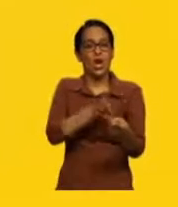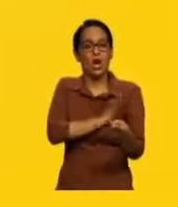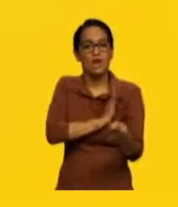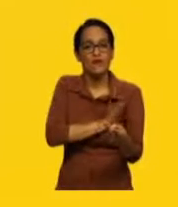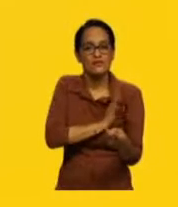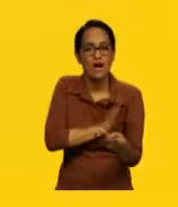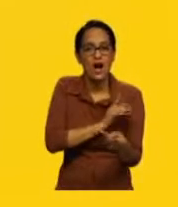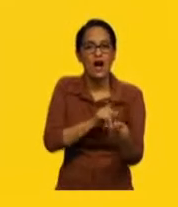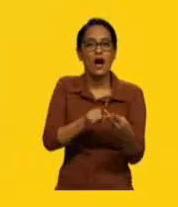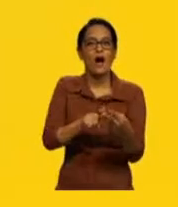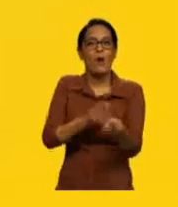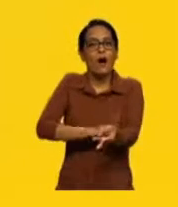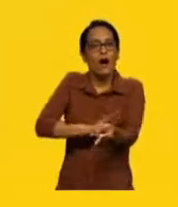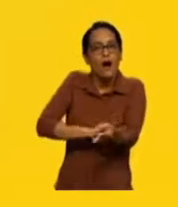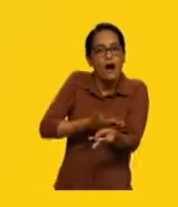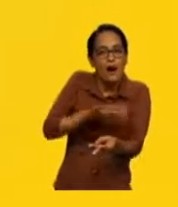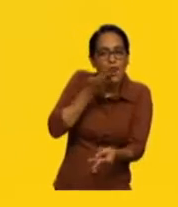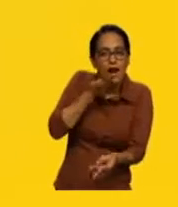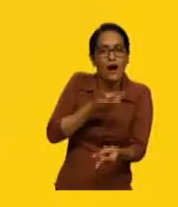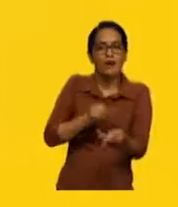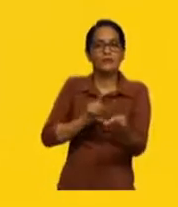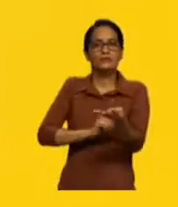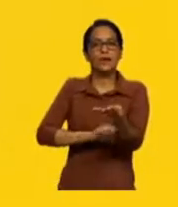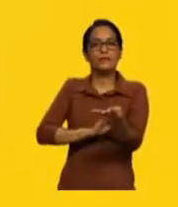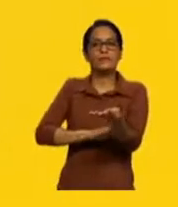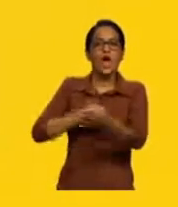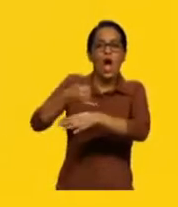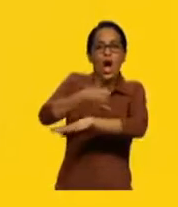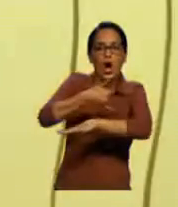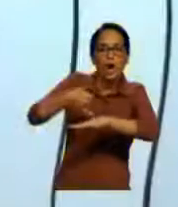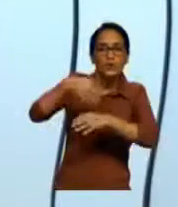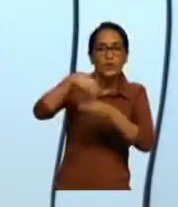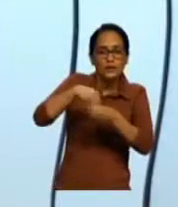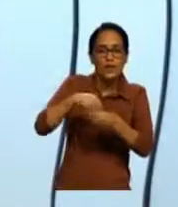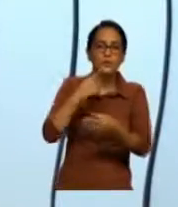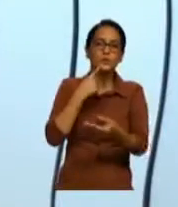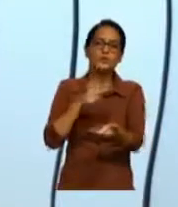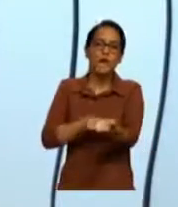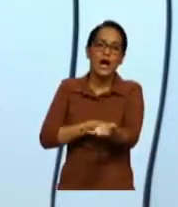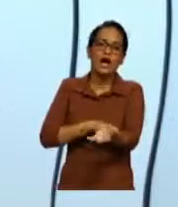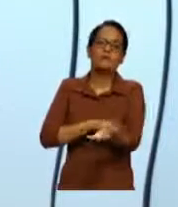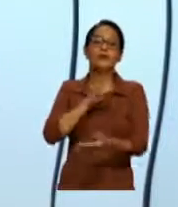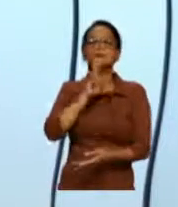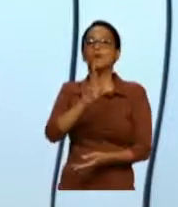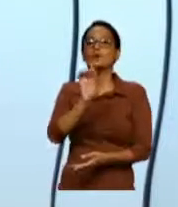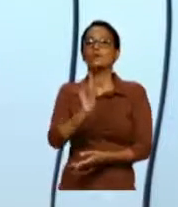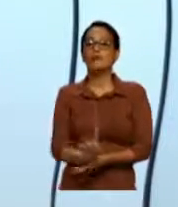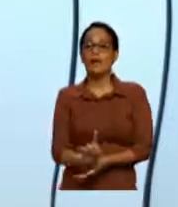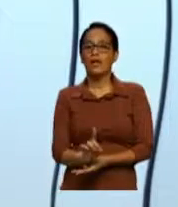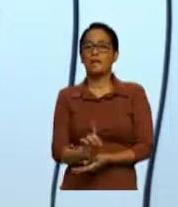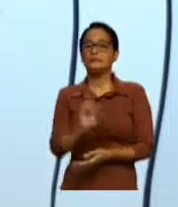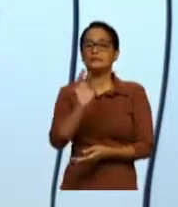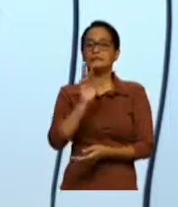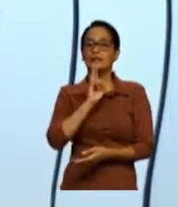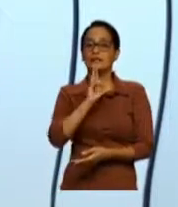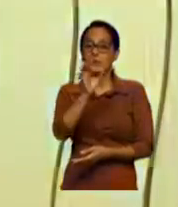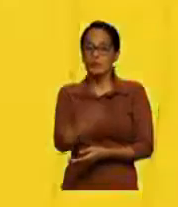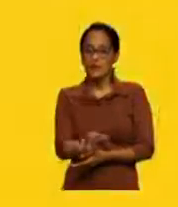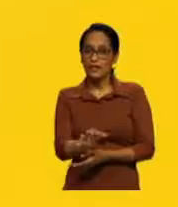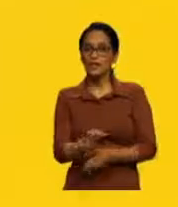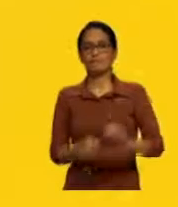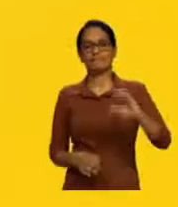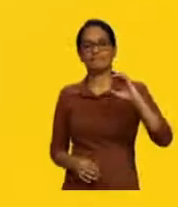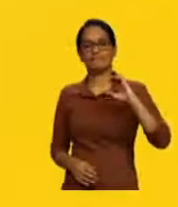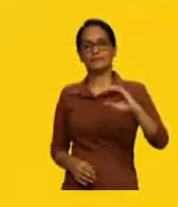cardiovasculares, como hipertensão, alta taxa de colesterol no sangue. Então, a nossa resposta correta é a letra C.